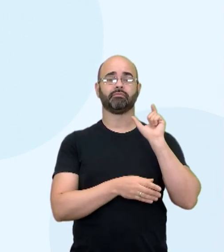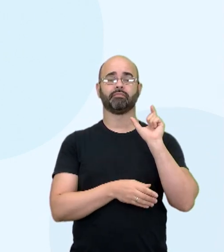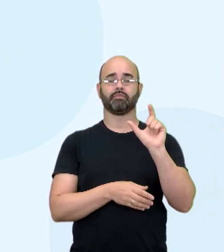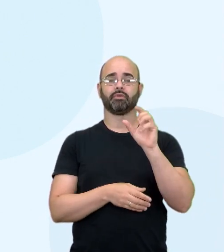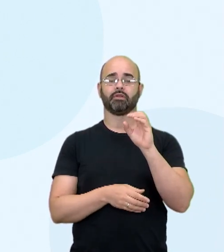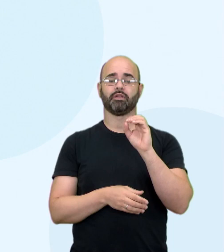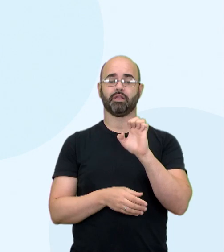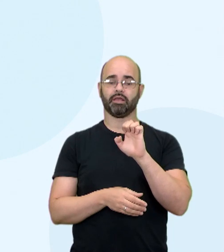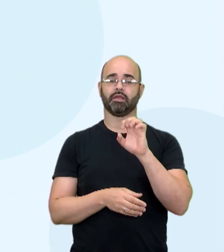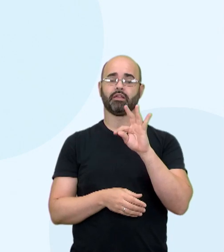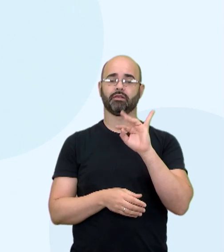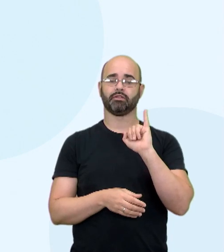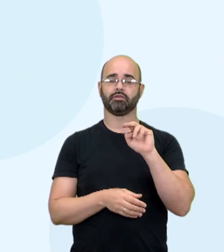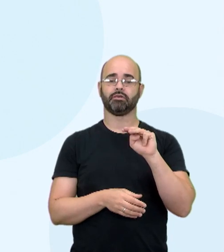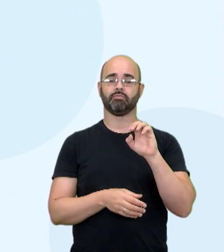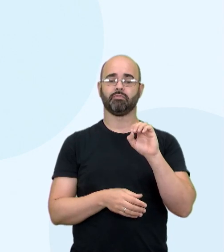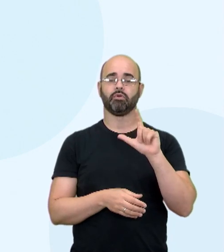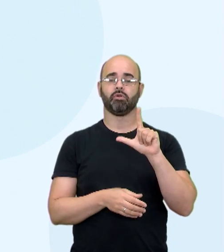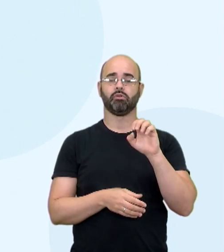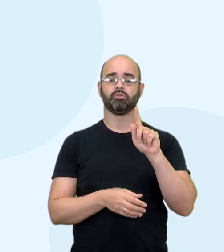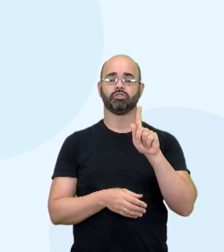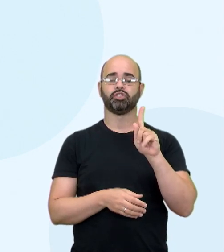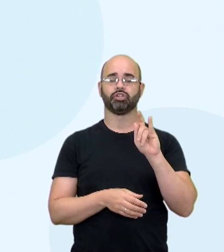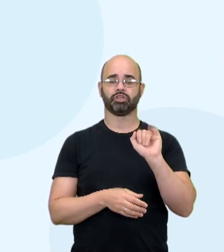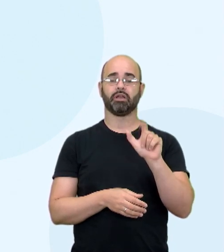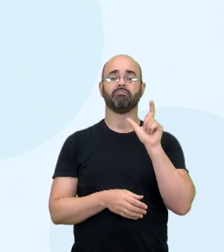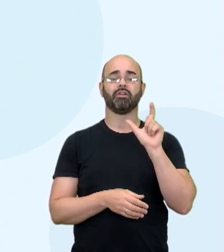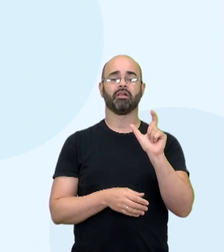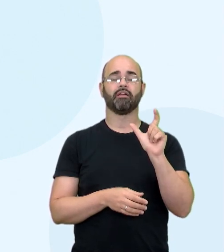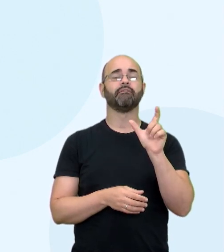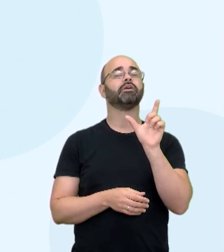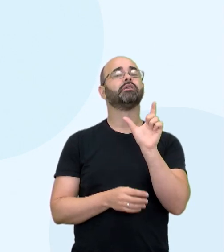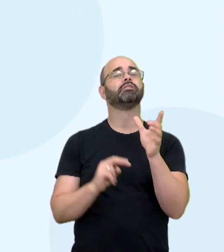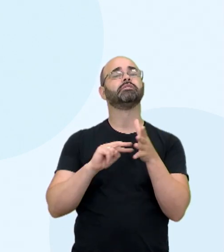as origens da palavra alquimia.